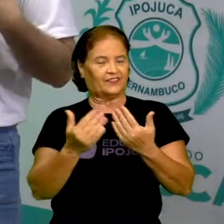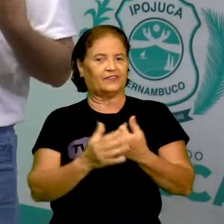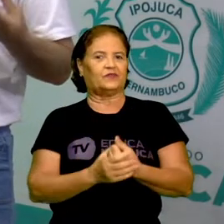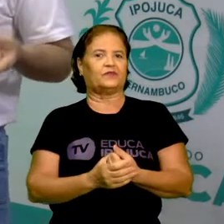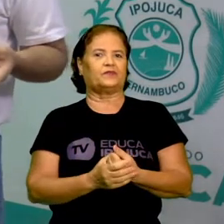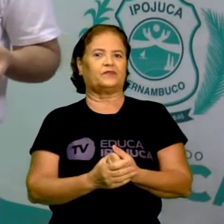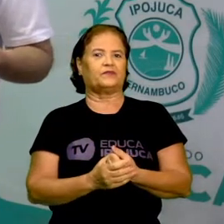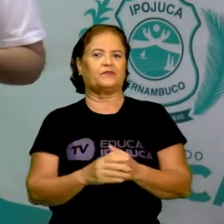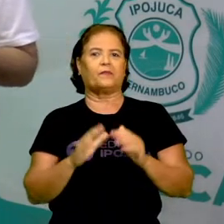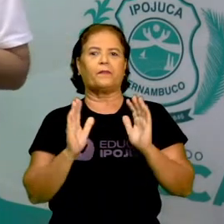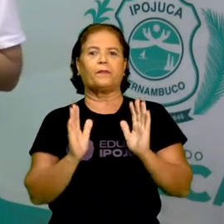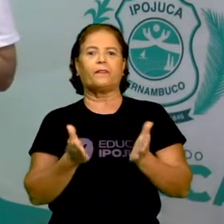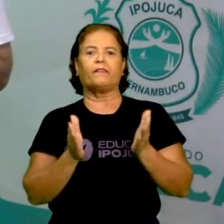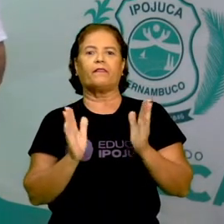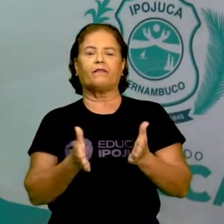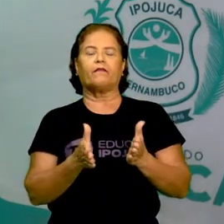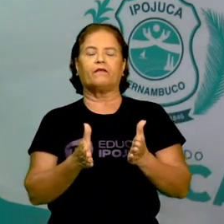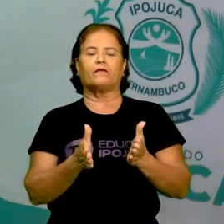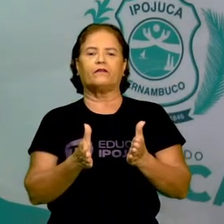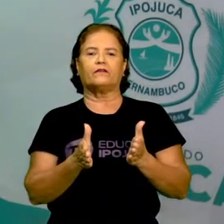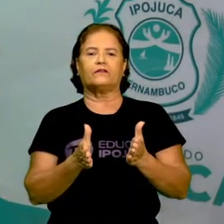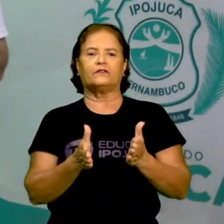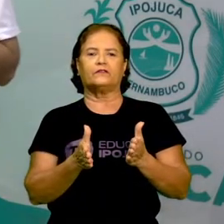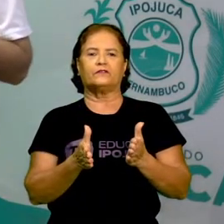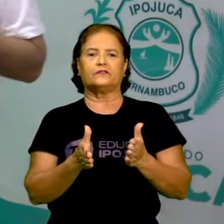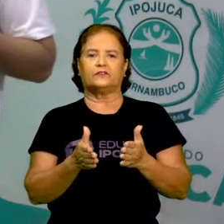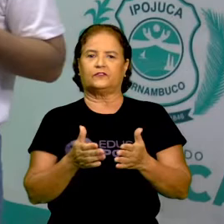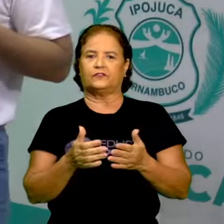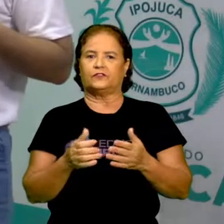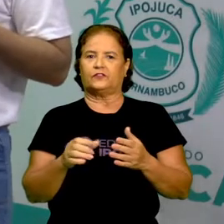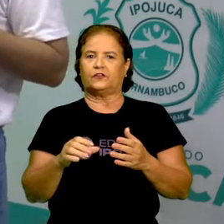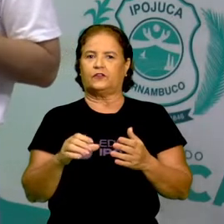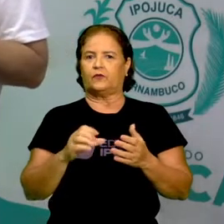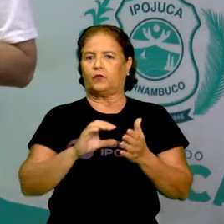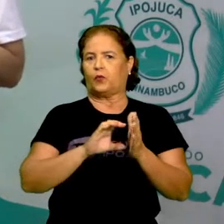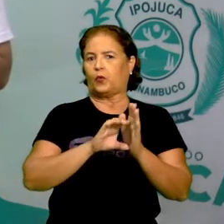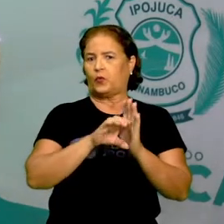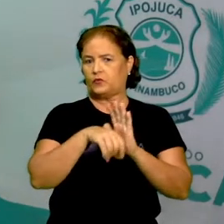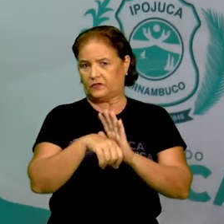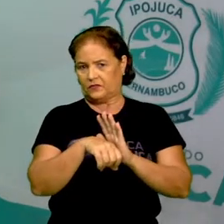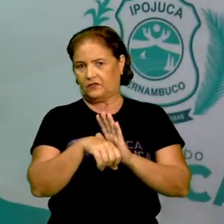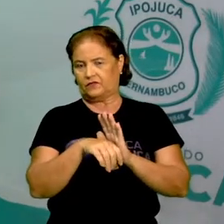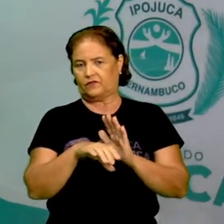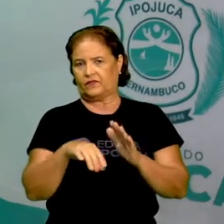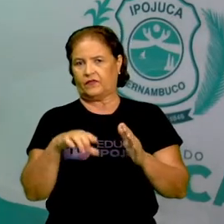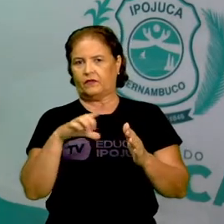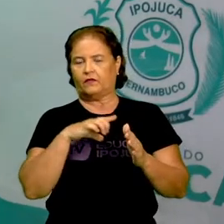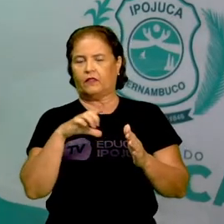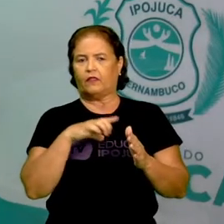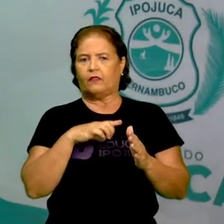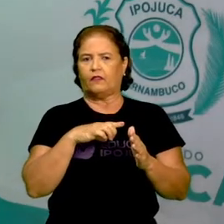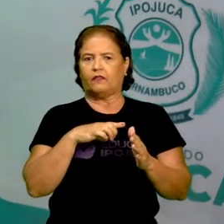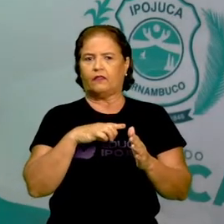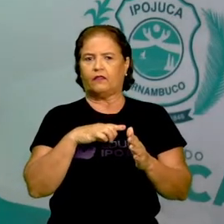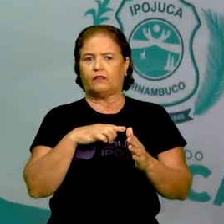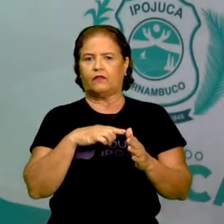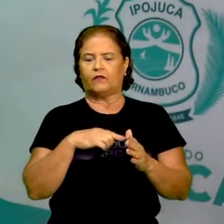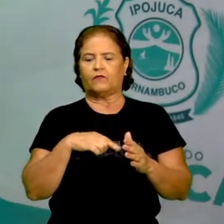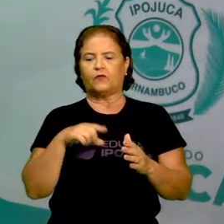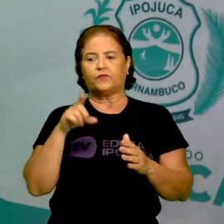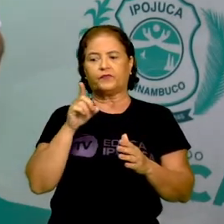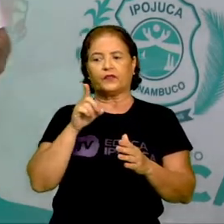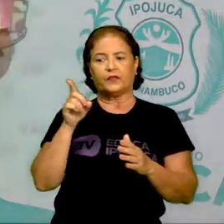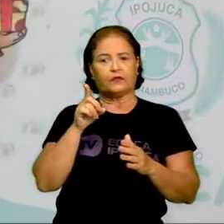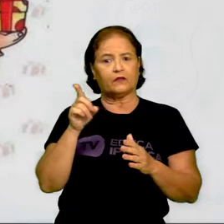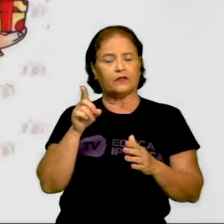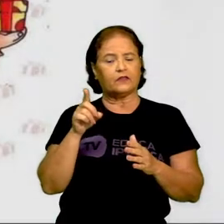hoje nós vamos estudar, né, alguns conceitos. Vamos lá. Nós temos aqui, ó. Esta menina,